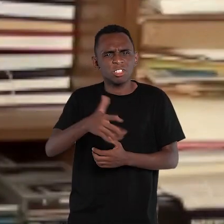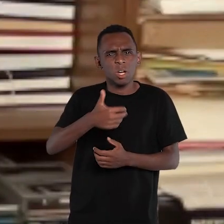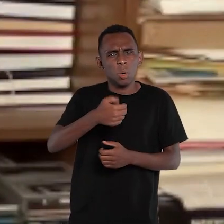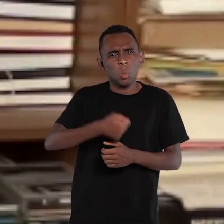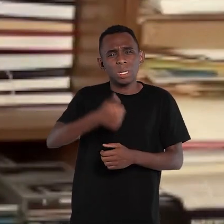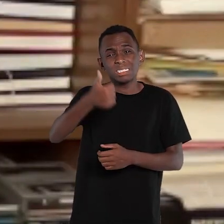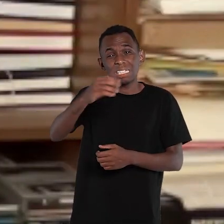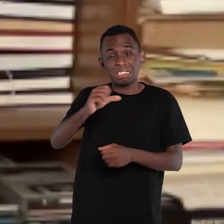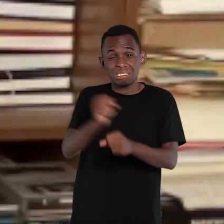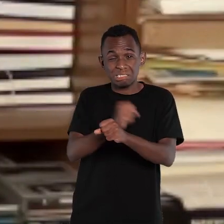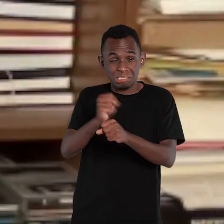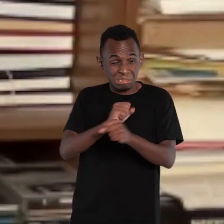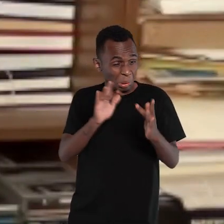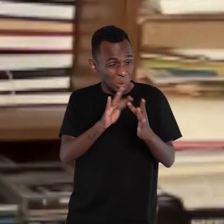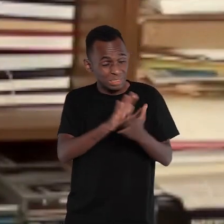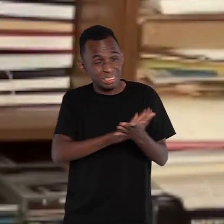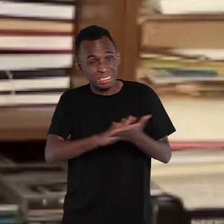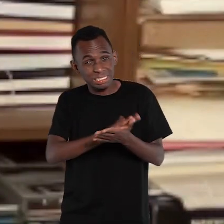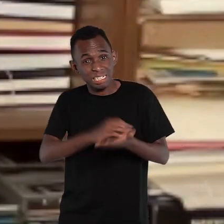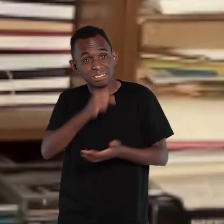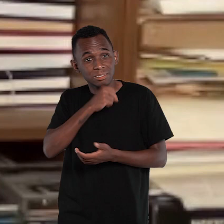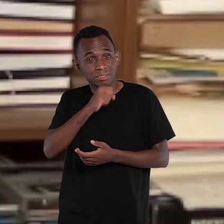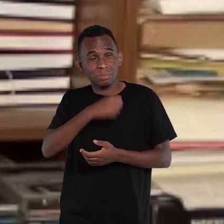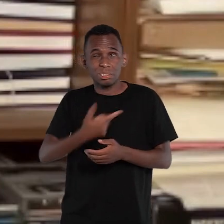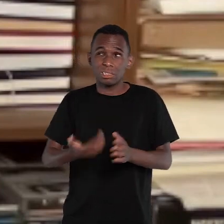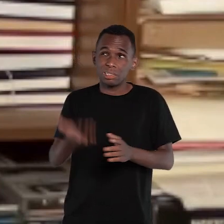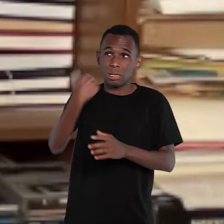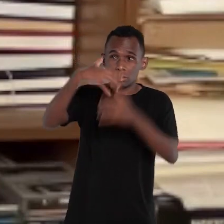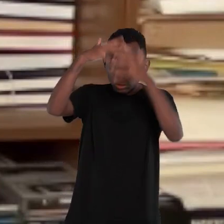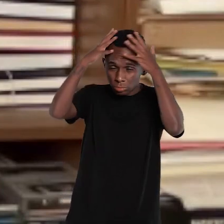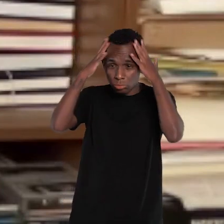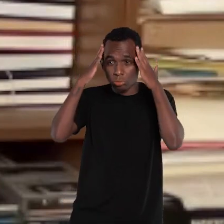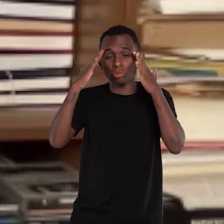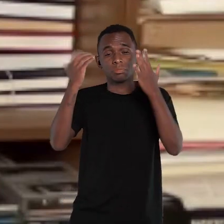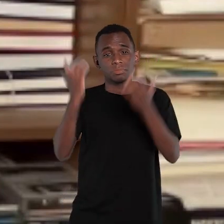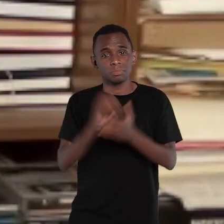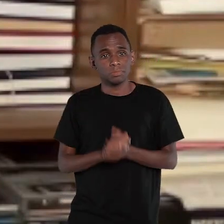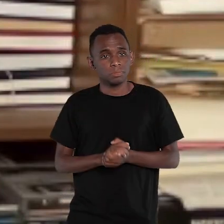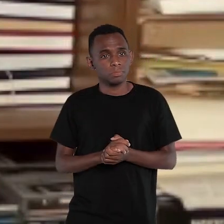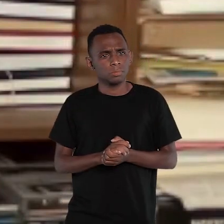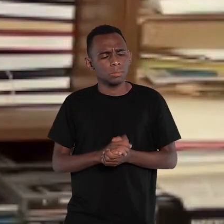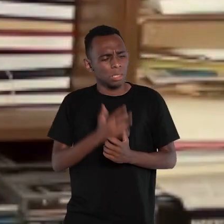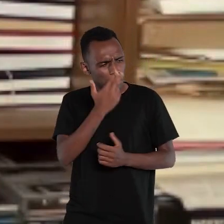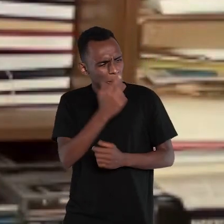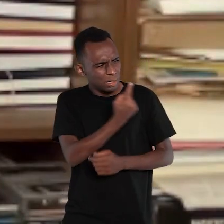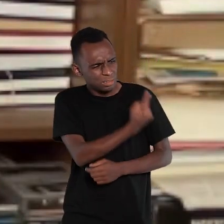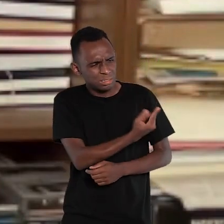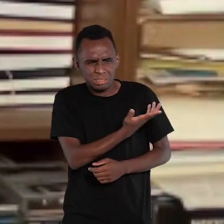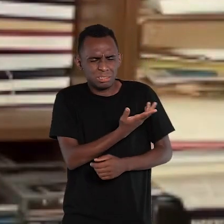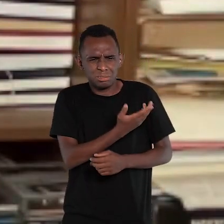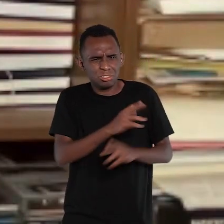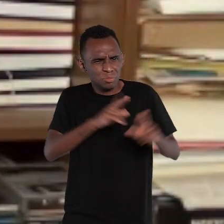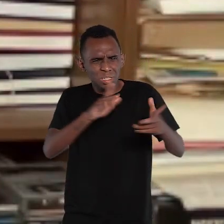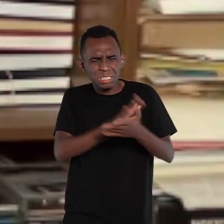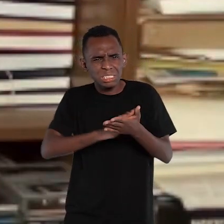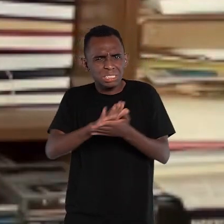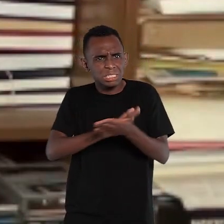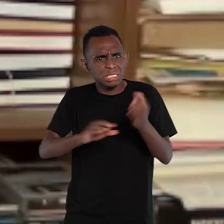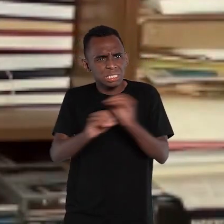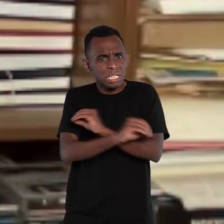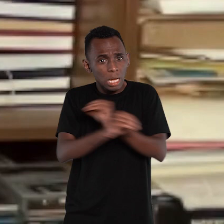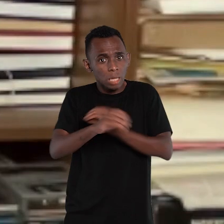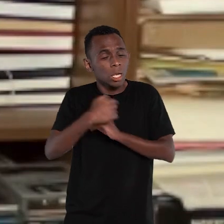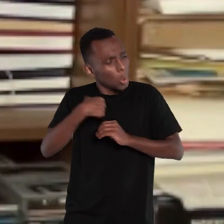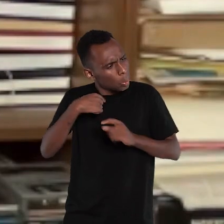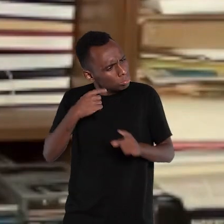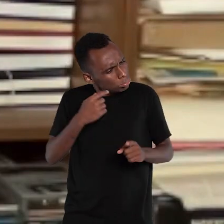Fazia quase 10 anos que eu não vi o velho, época em que eu tinha mais cabelos e menos dinheiros e escrúpulos. Ele parecia não ter mudado tanto, tanto